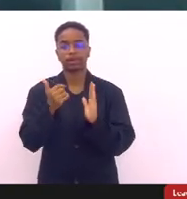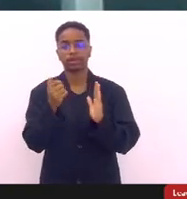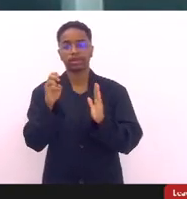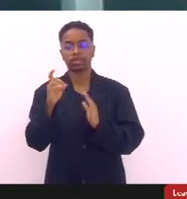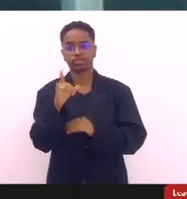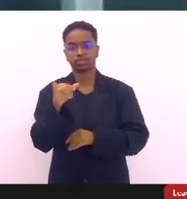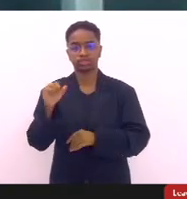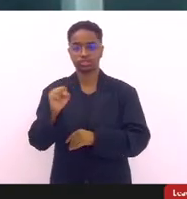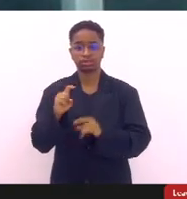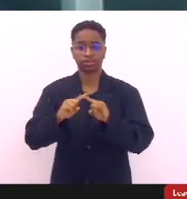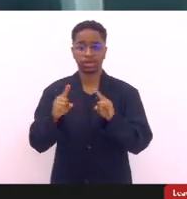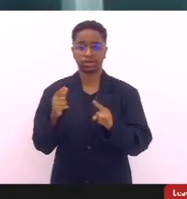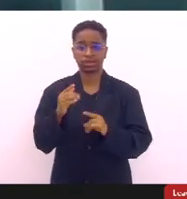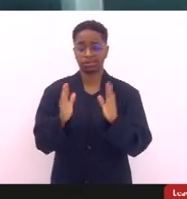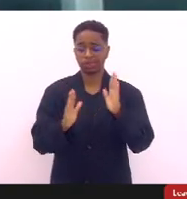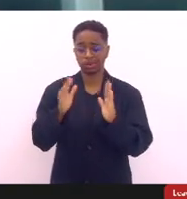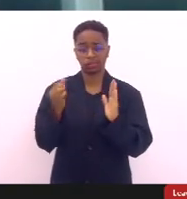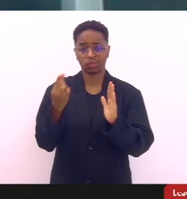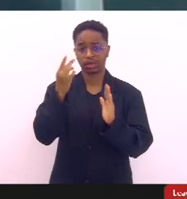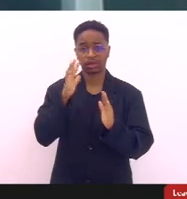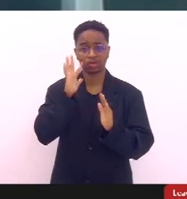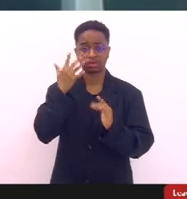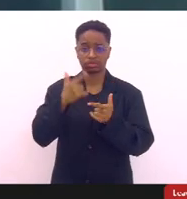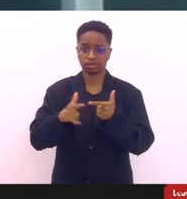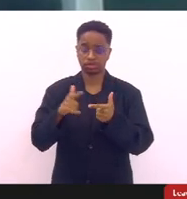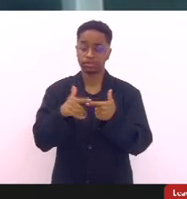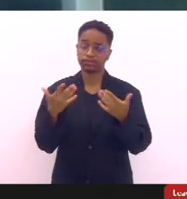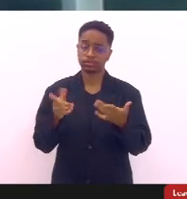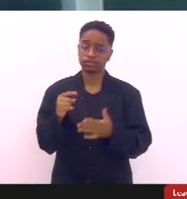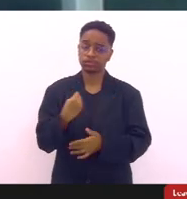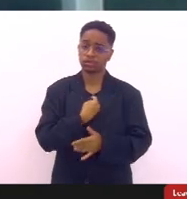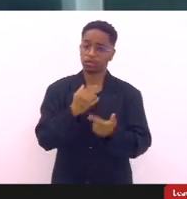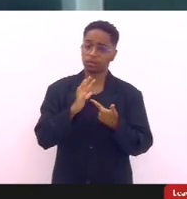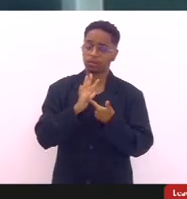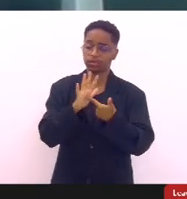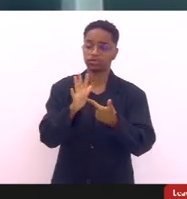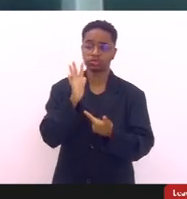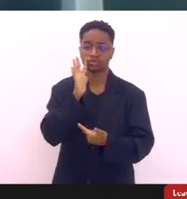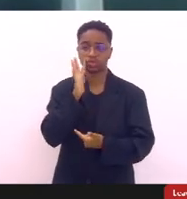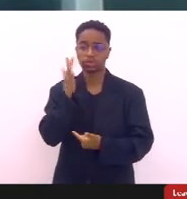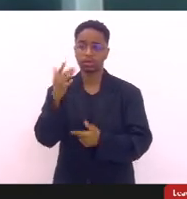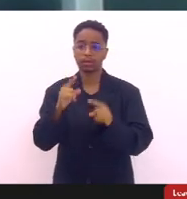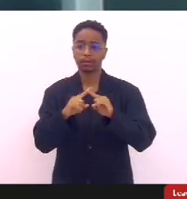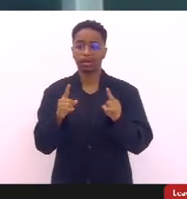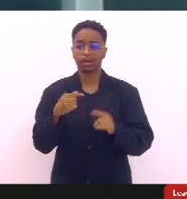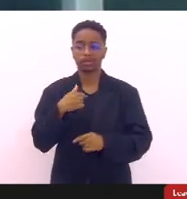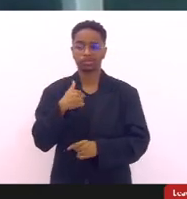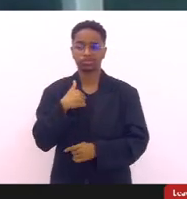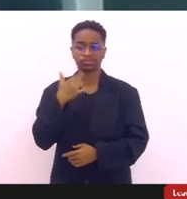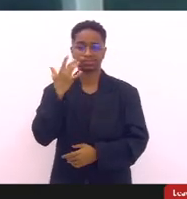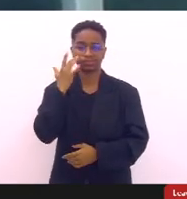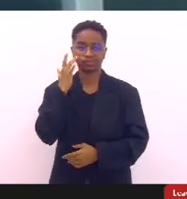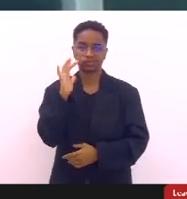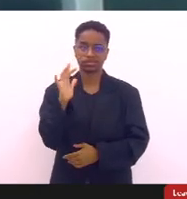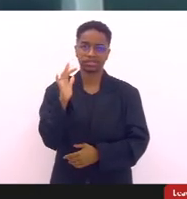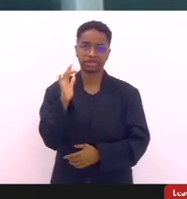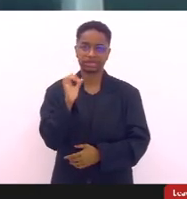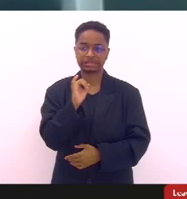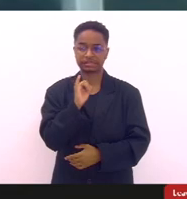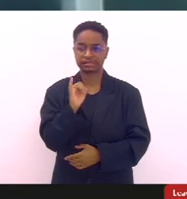resolve os problemas em 15 dias. Então, alguma solução foi apresentada, eu acho que isso, não sei se há uma...